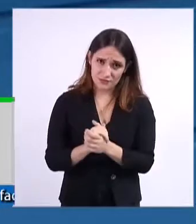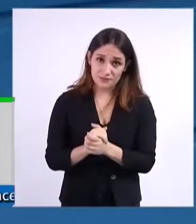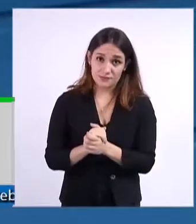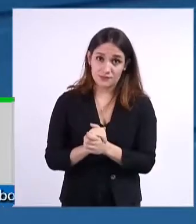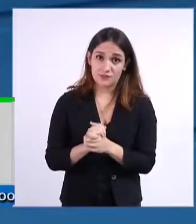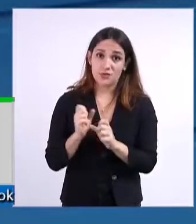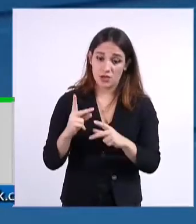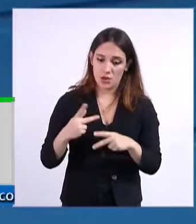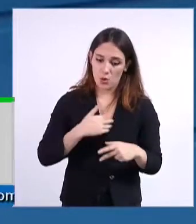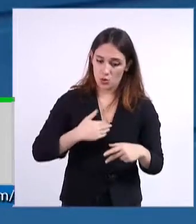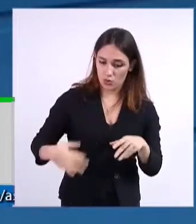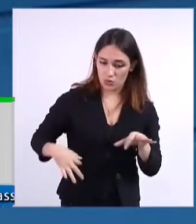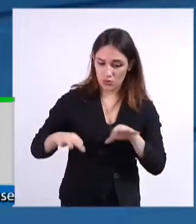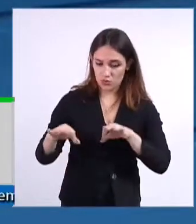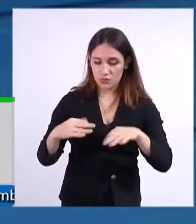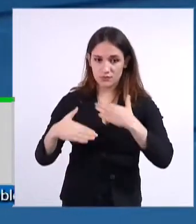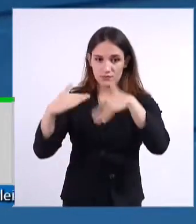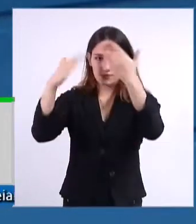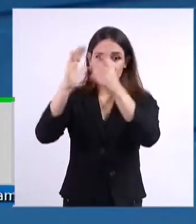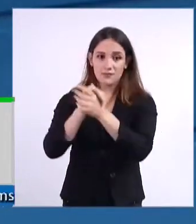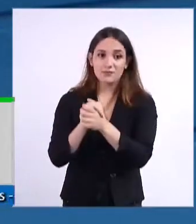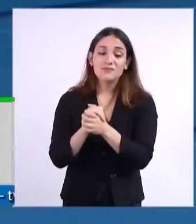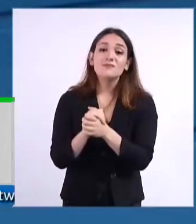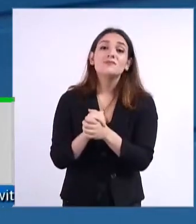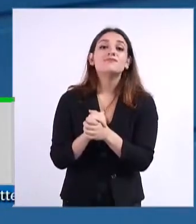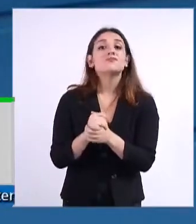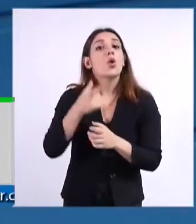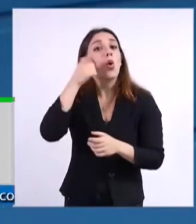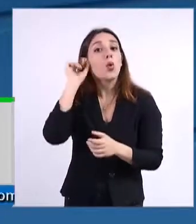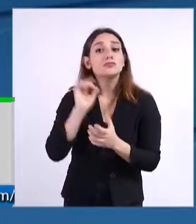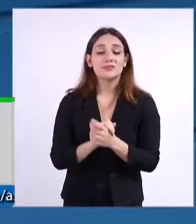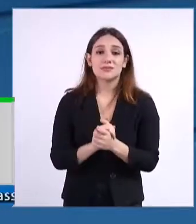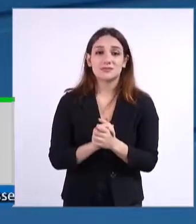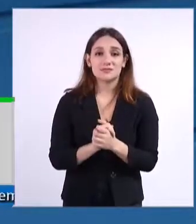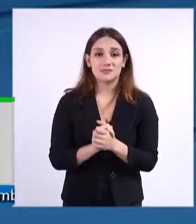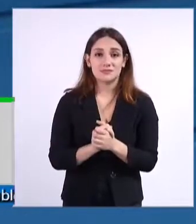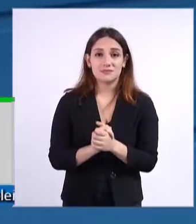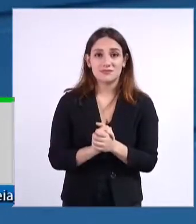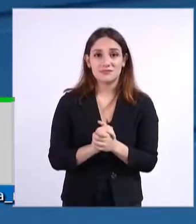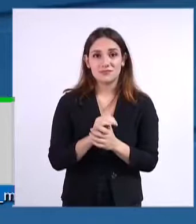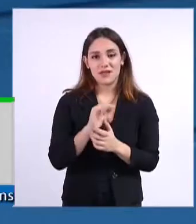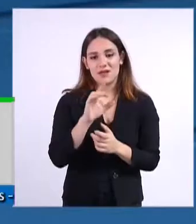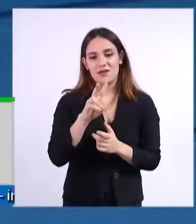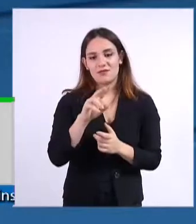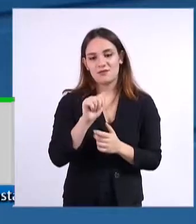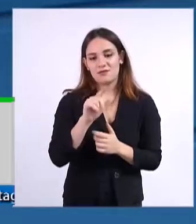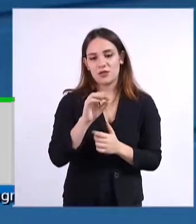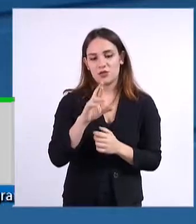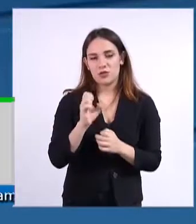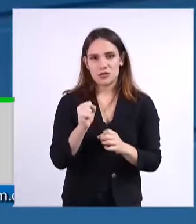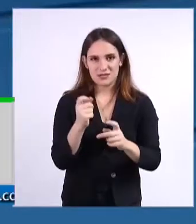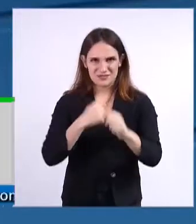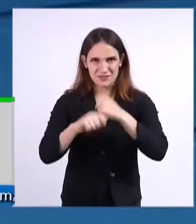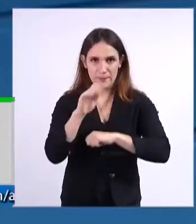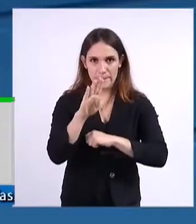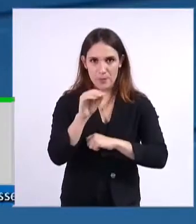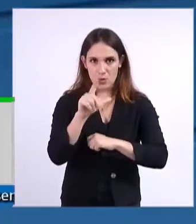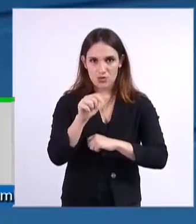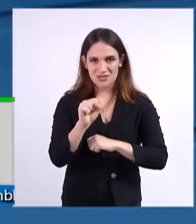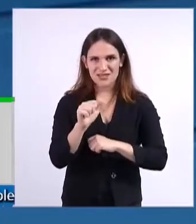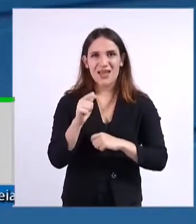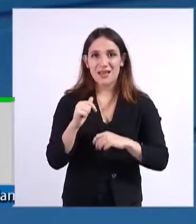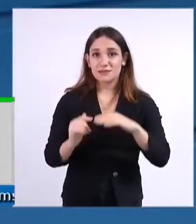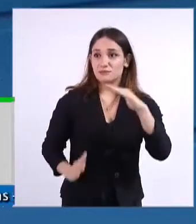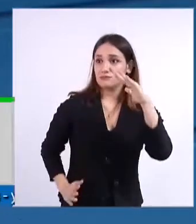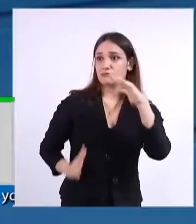ordem e progresso. Ontem a Bolsa de Valores bateu 100 mil pontos. Sabe o que isso representa, nobre deputado Pedro Kemp? Que a